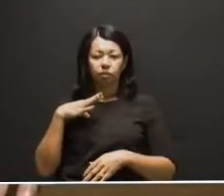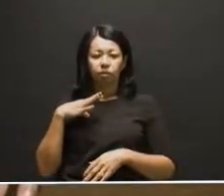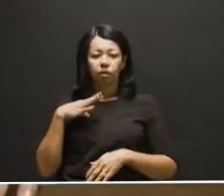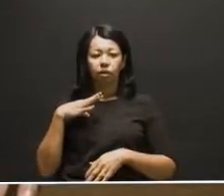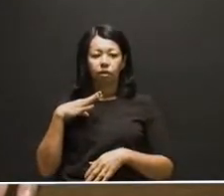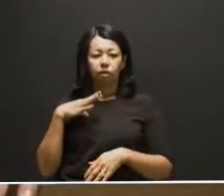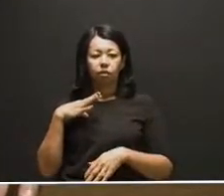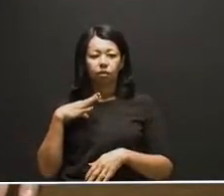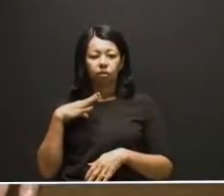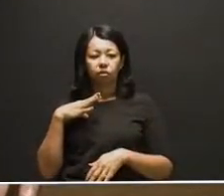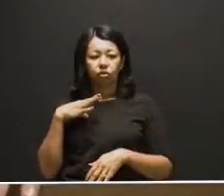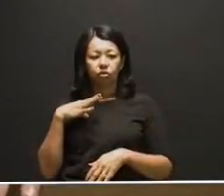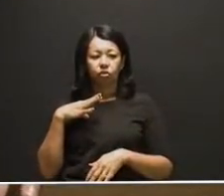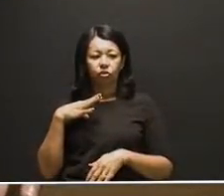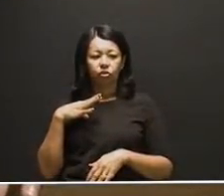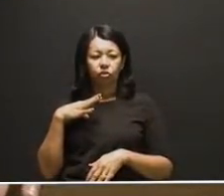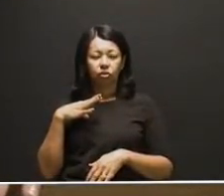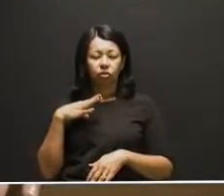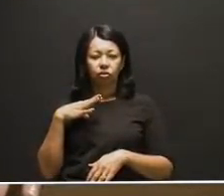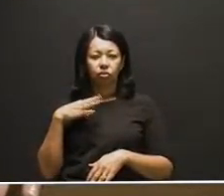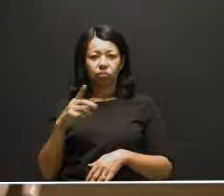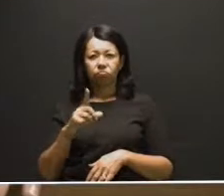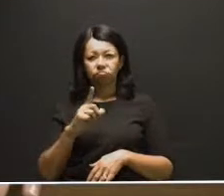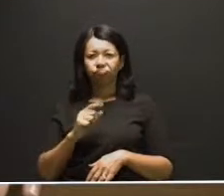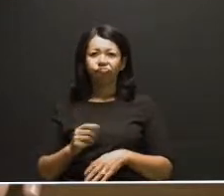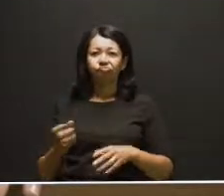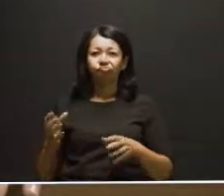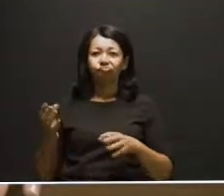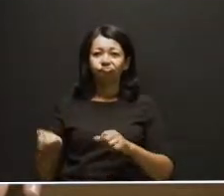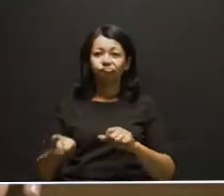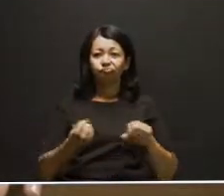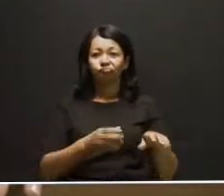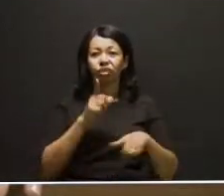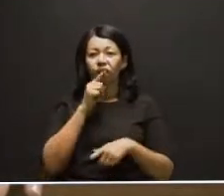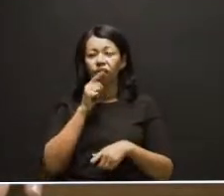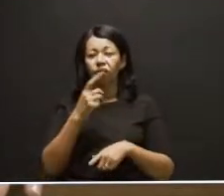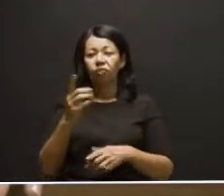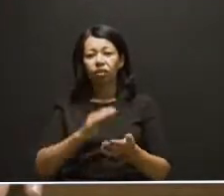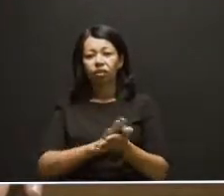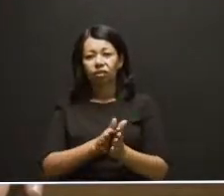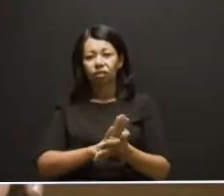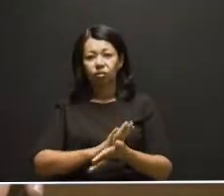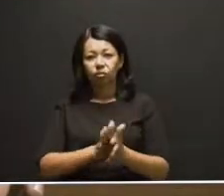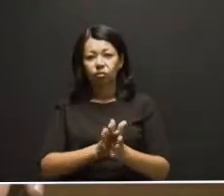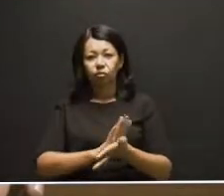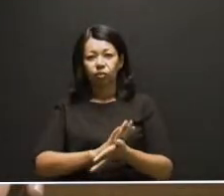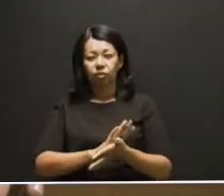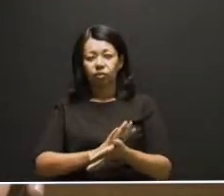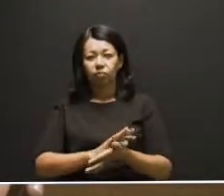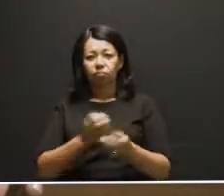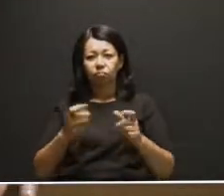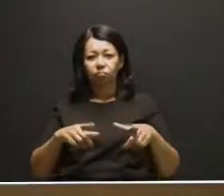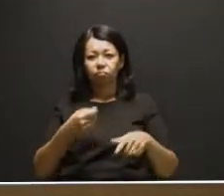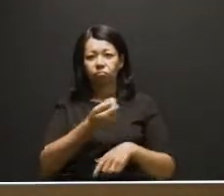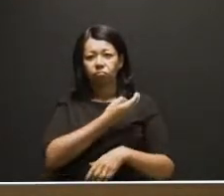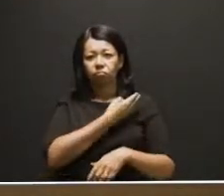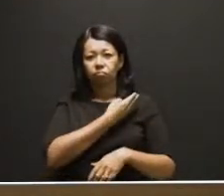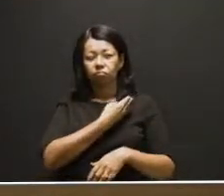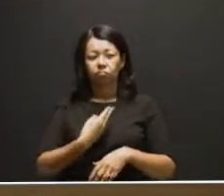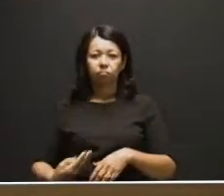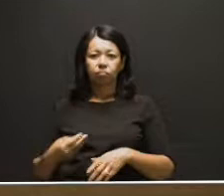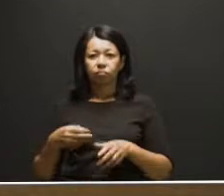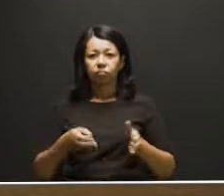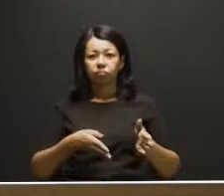é tocada pela água ou pelo vento a vem destruir o patrimônio público que seria calçada